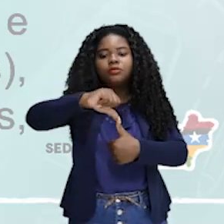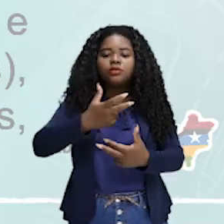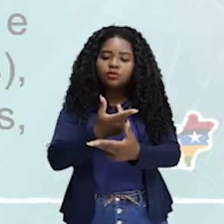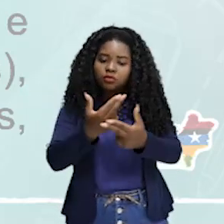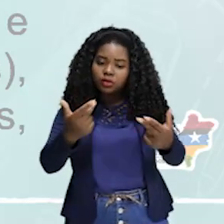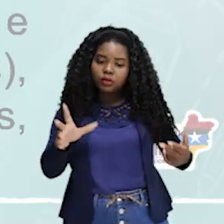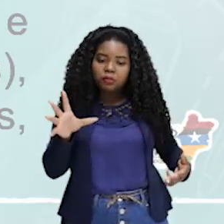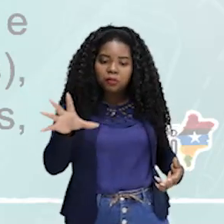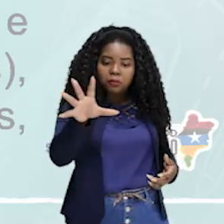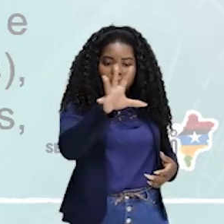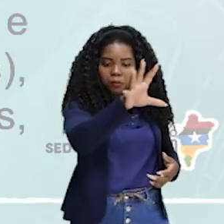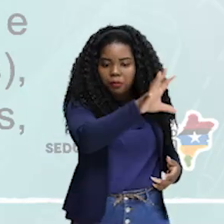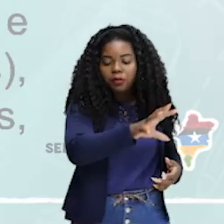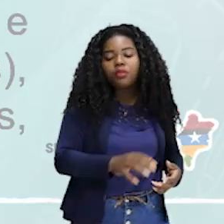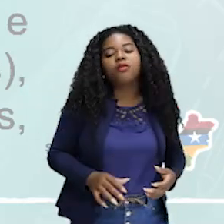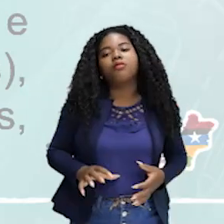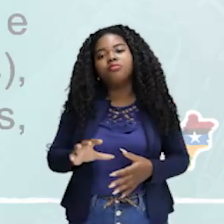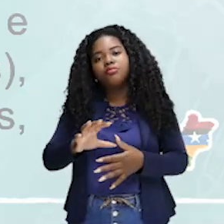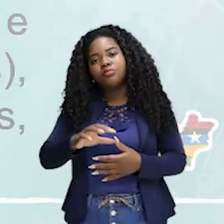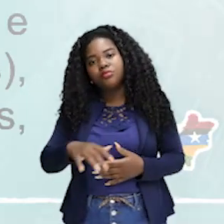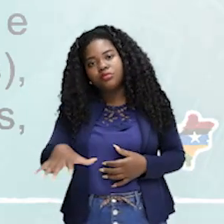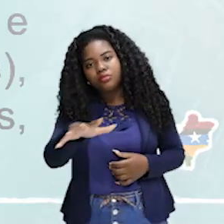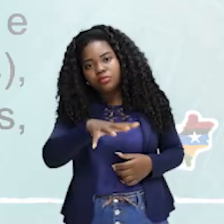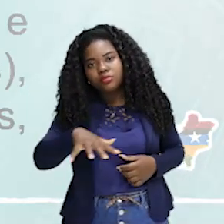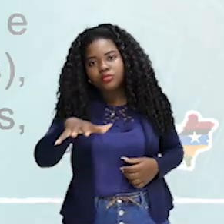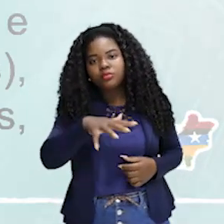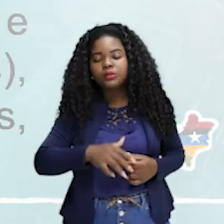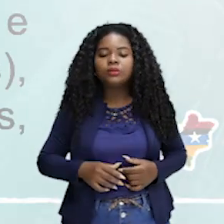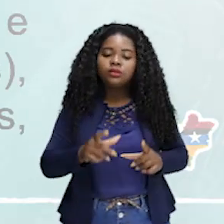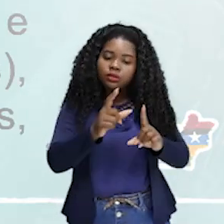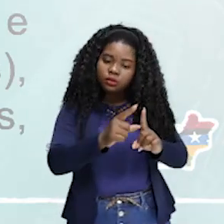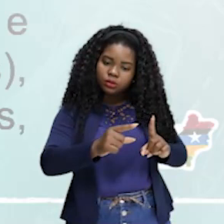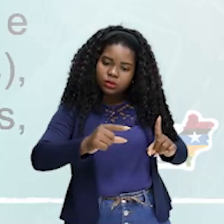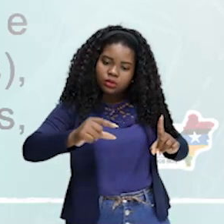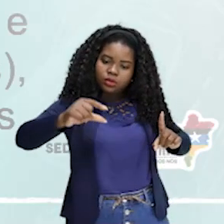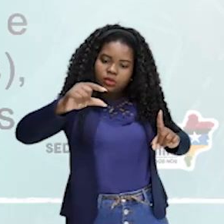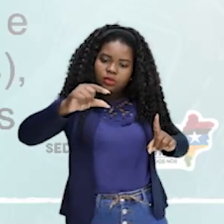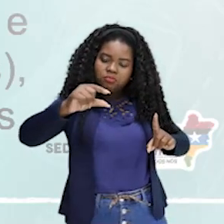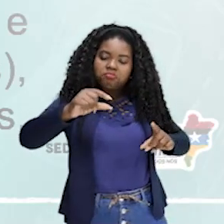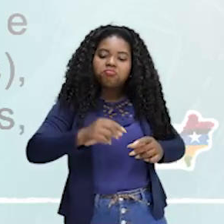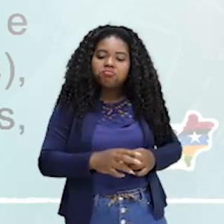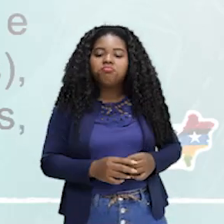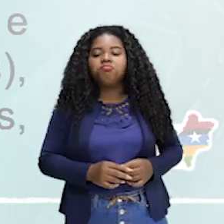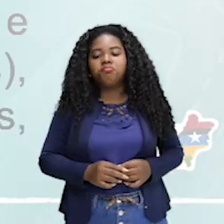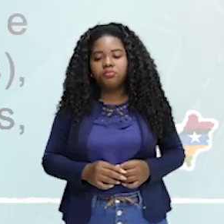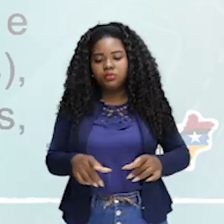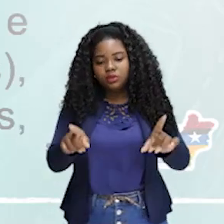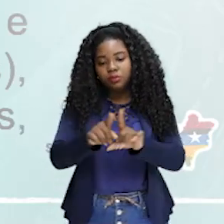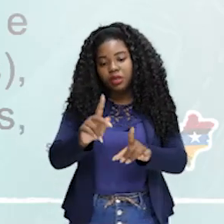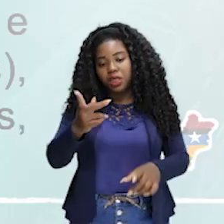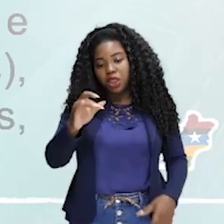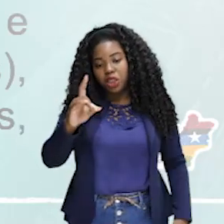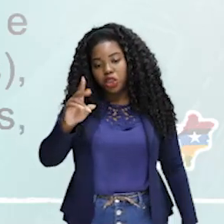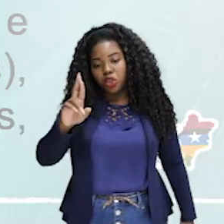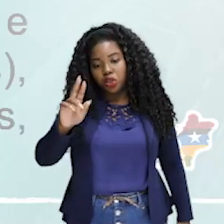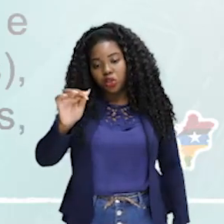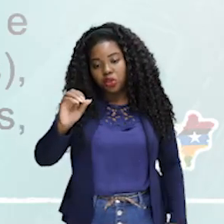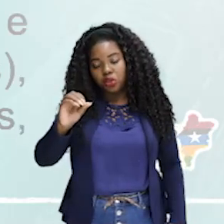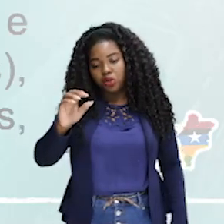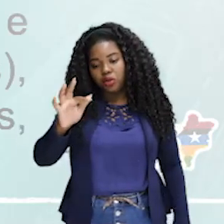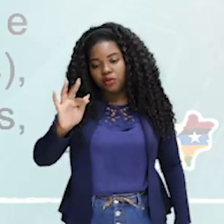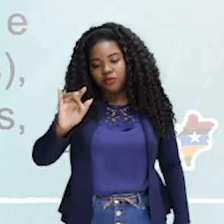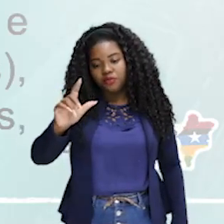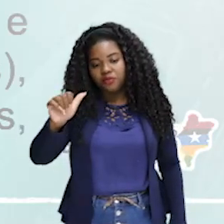vegetação é densa, latifoliada, folhas de grande porte, e hidrófilas, né, adaptadas aí à água, galera, tá certo?